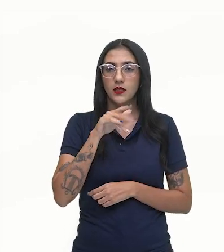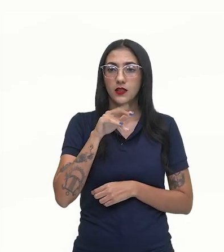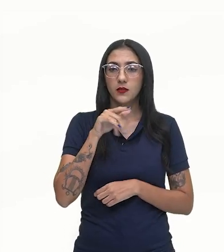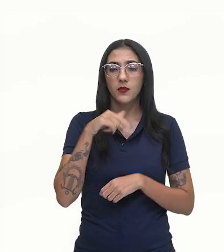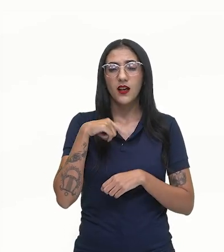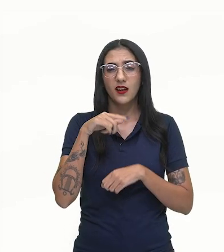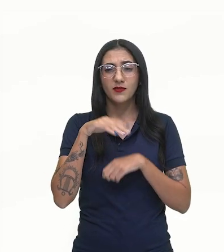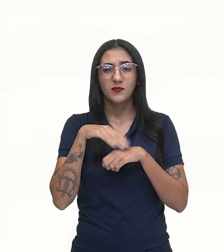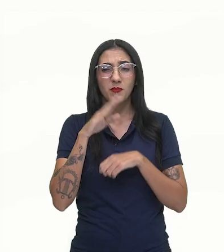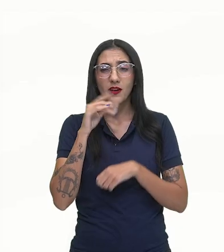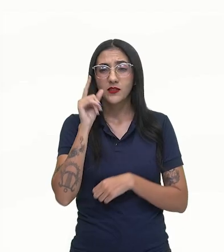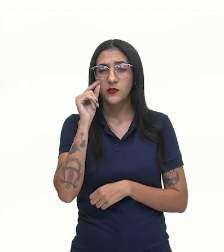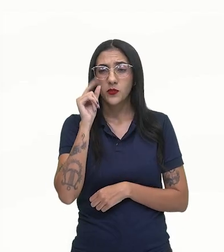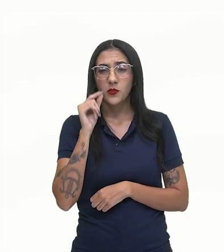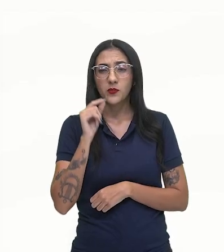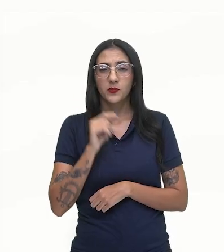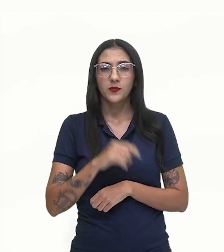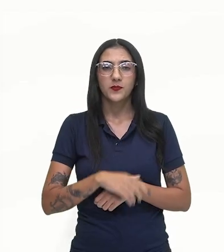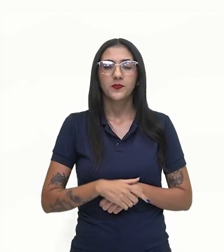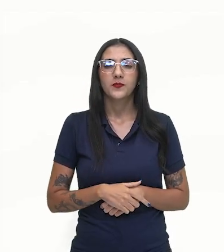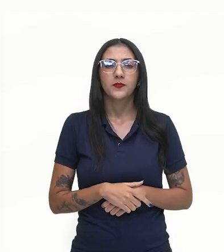mais sonolenta do que eu.